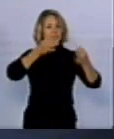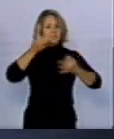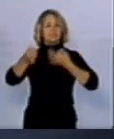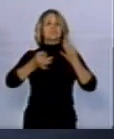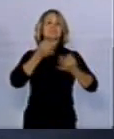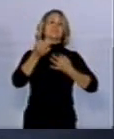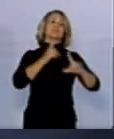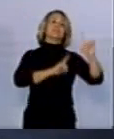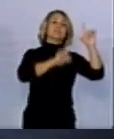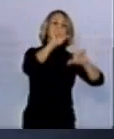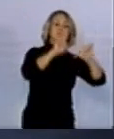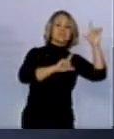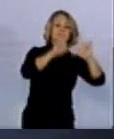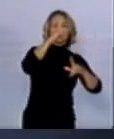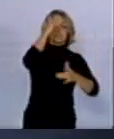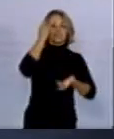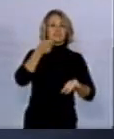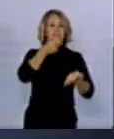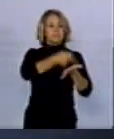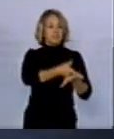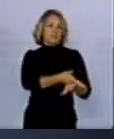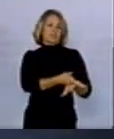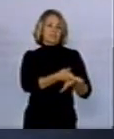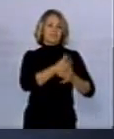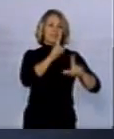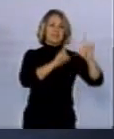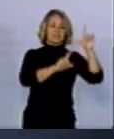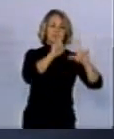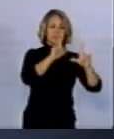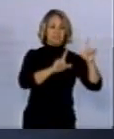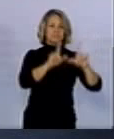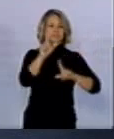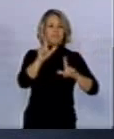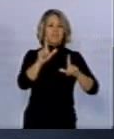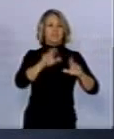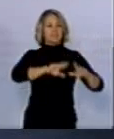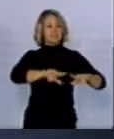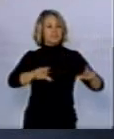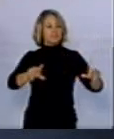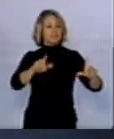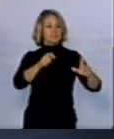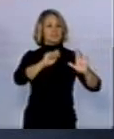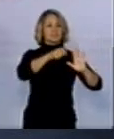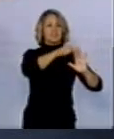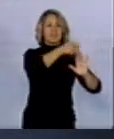massa por assinatura, e aqui eu me refiro ao must carry, que são os canais de carregamento obrigatório.